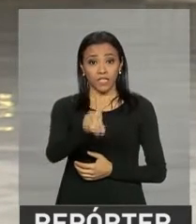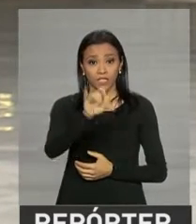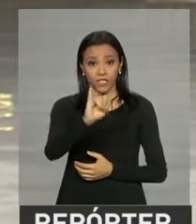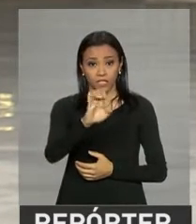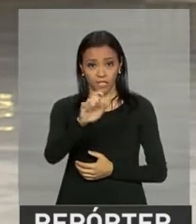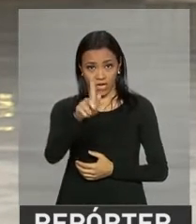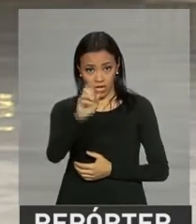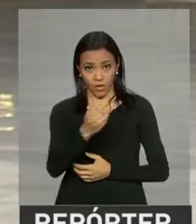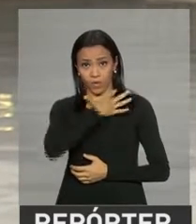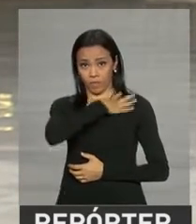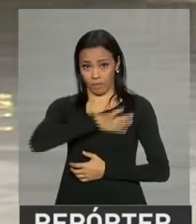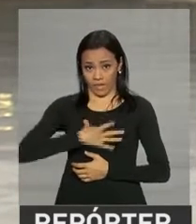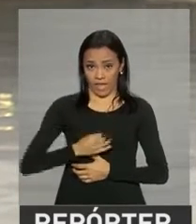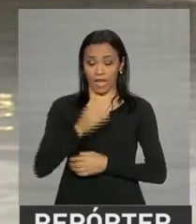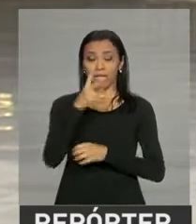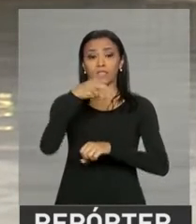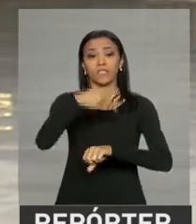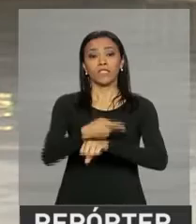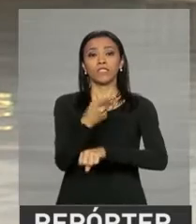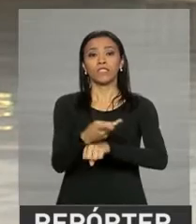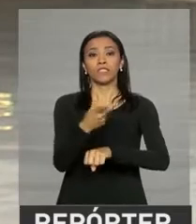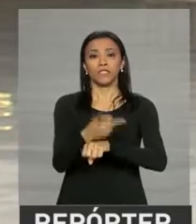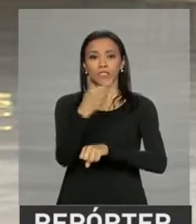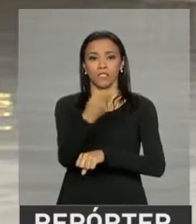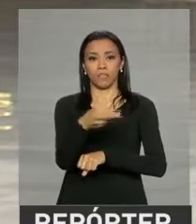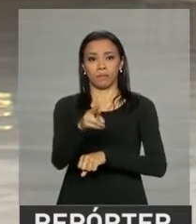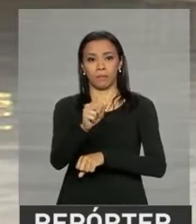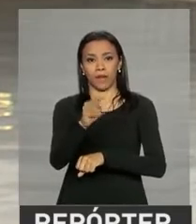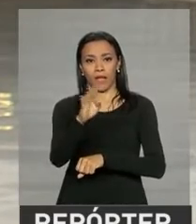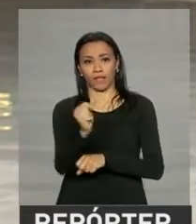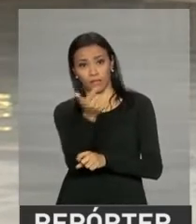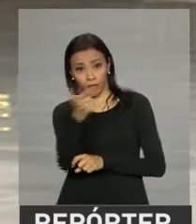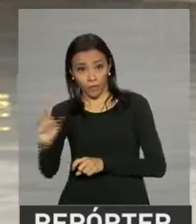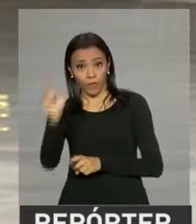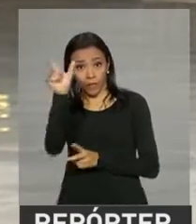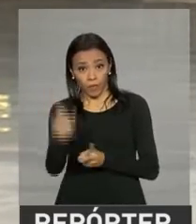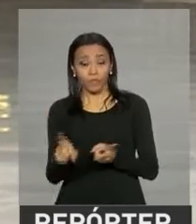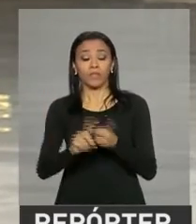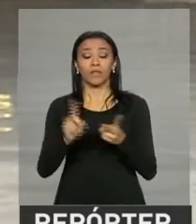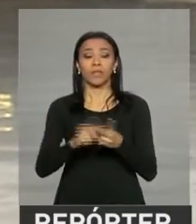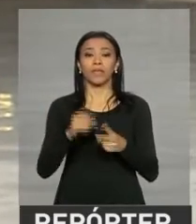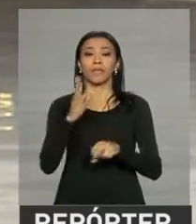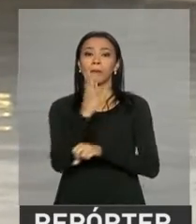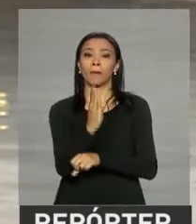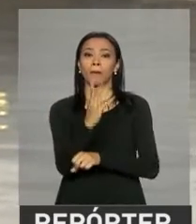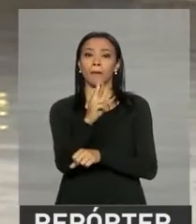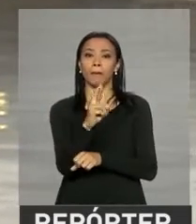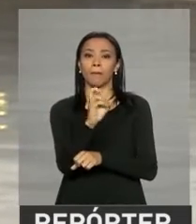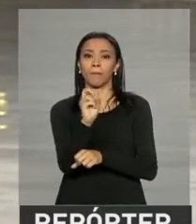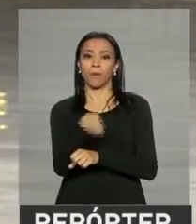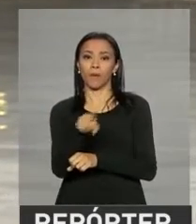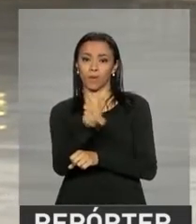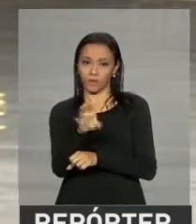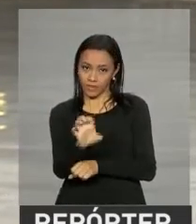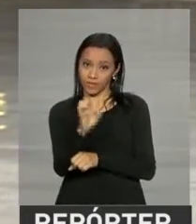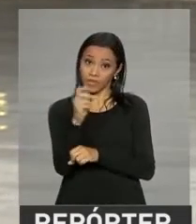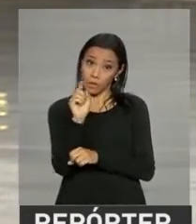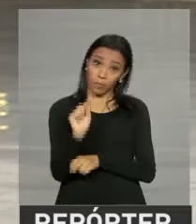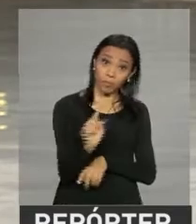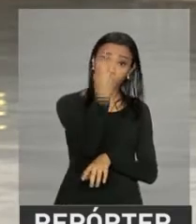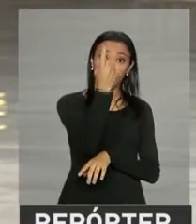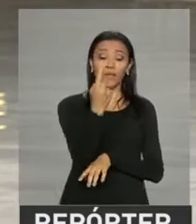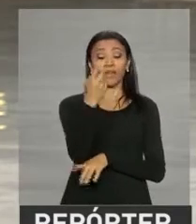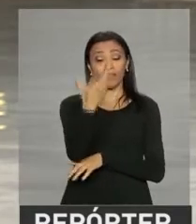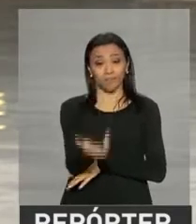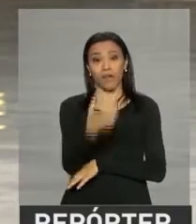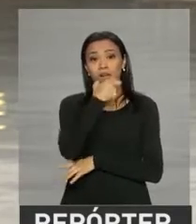ficou com a medalha de prata e Arthur Nori com a medalha de bronze na ginástica solo masculina. O primeiro lugar ficou com o